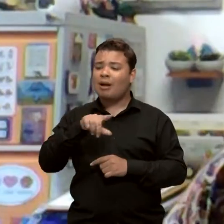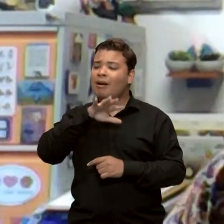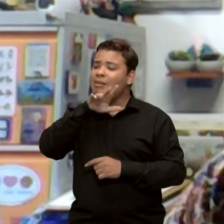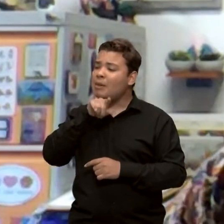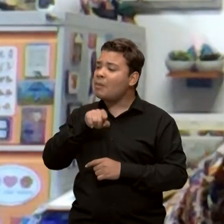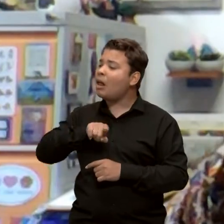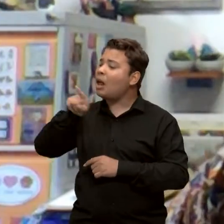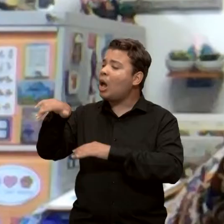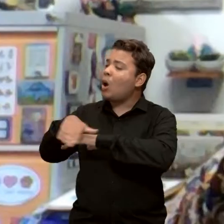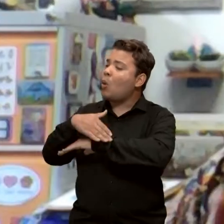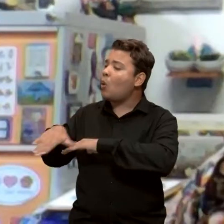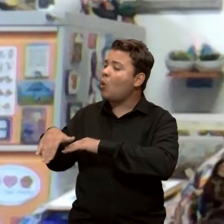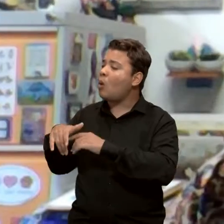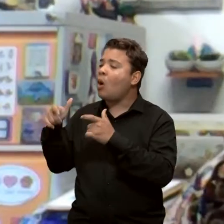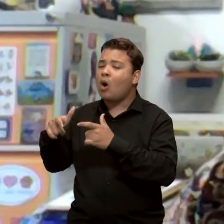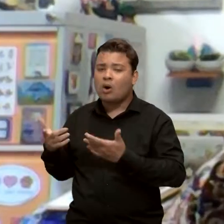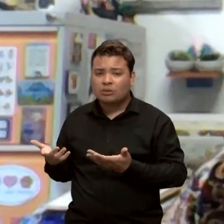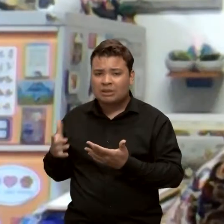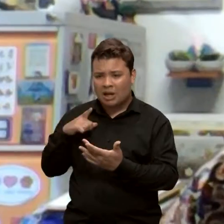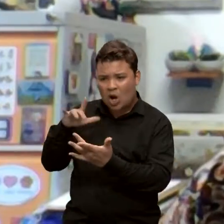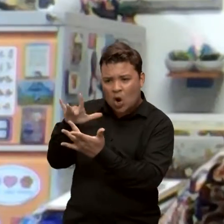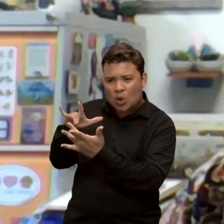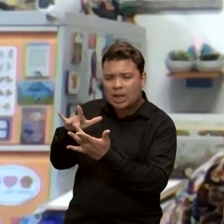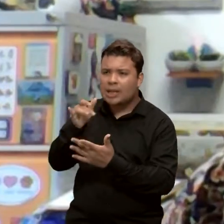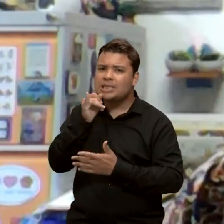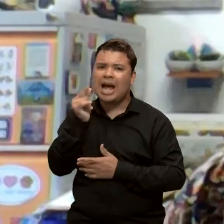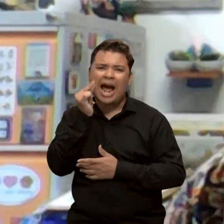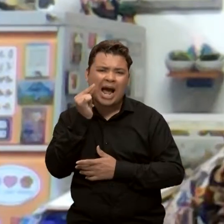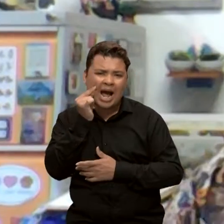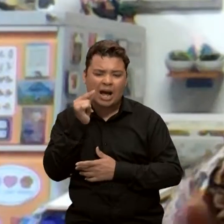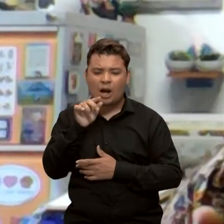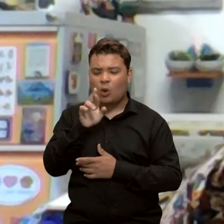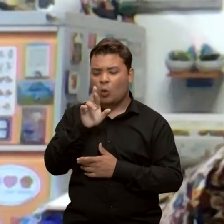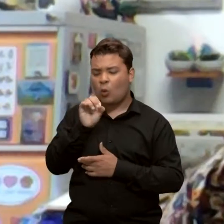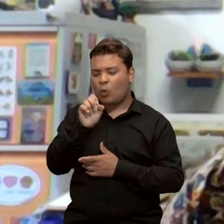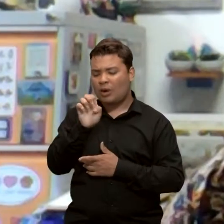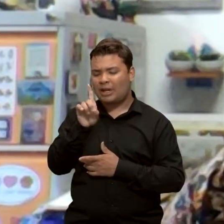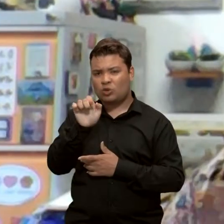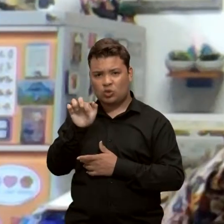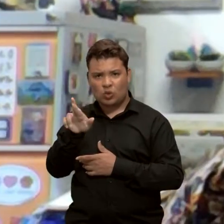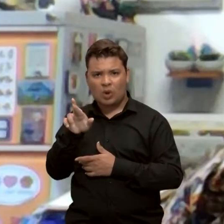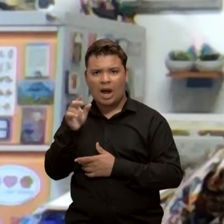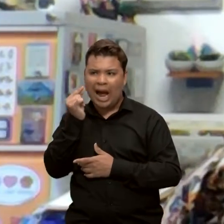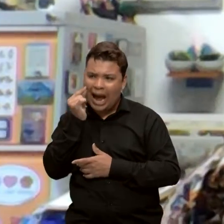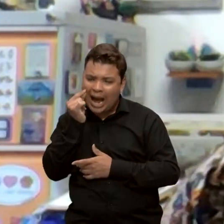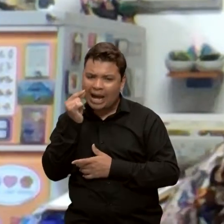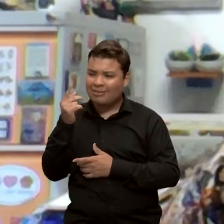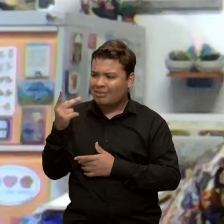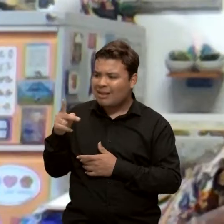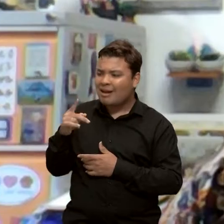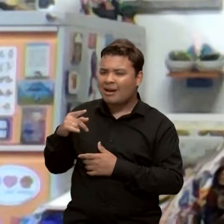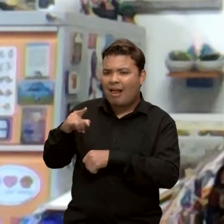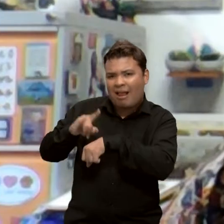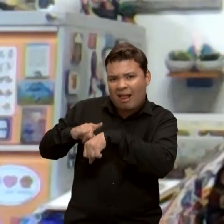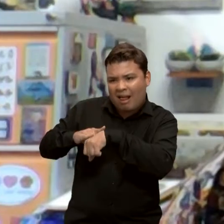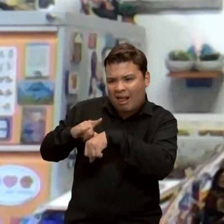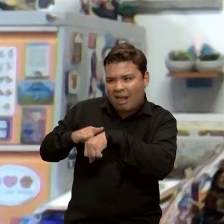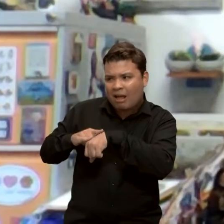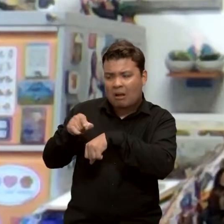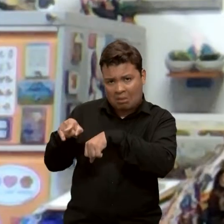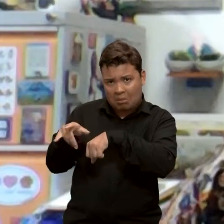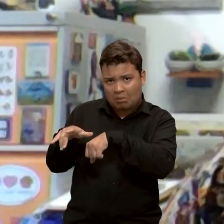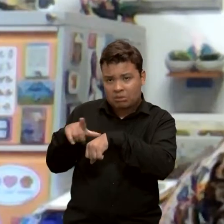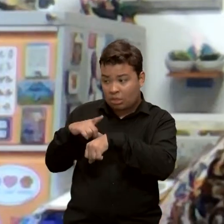com algum roedor, por exemplo, se ele teve contato com algum rato, com a urina de algum rato, que pode ter uma leptospira,